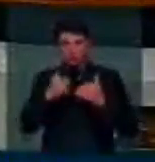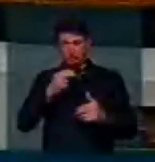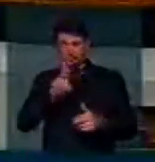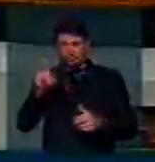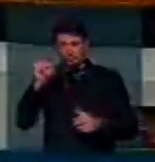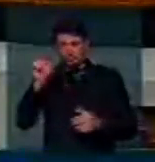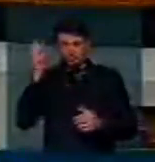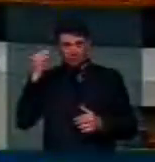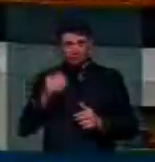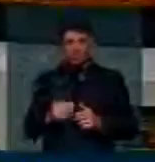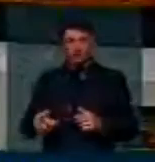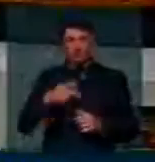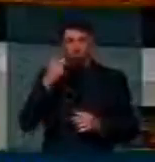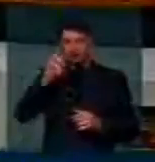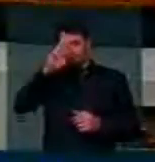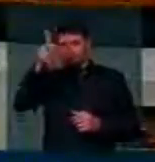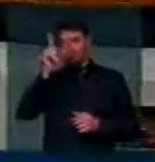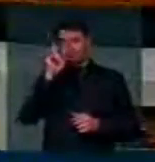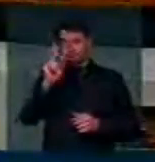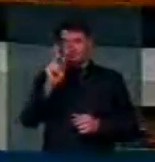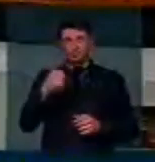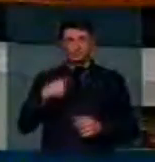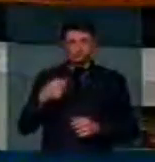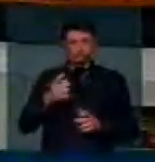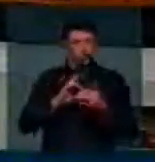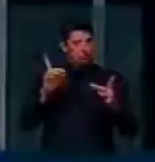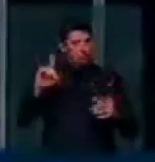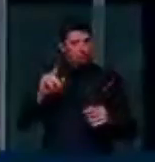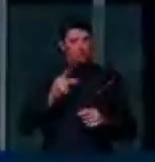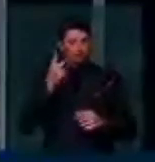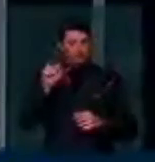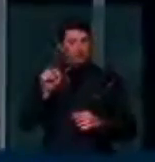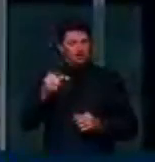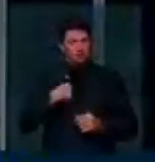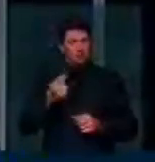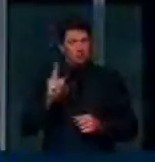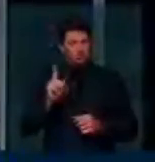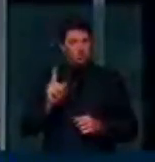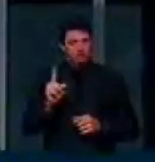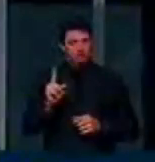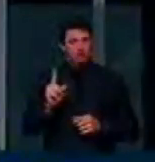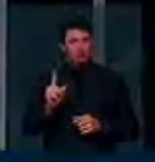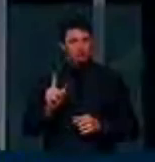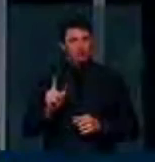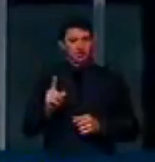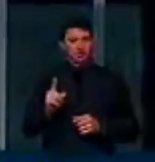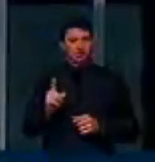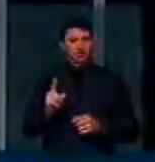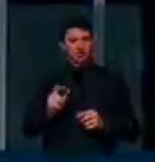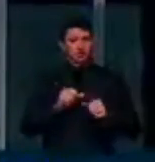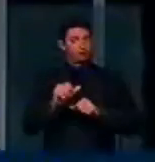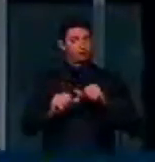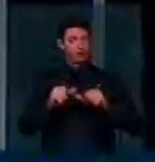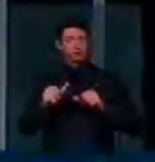citou de forma equivocada e eu não autorizo citações dessa natureza. Não diminua ou mude o debate em função